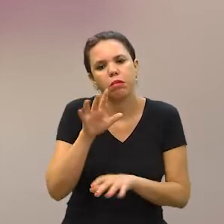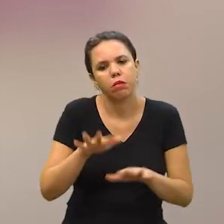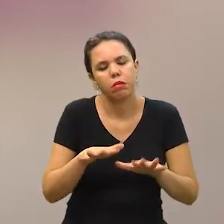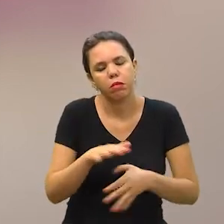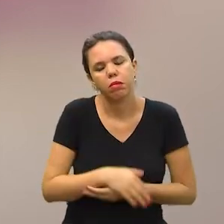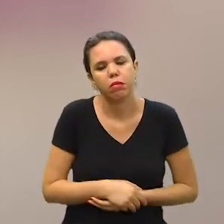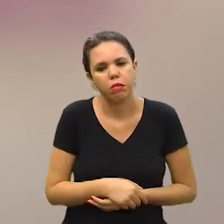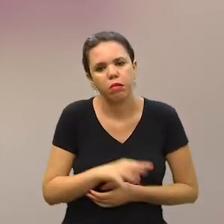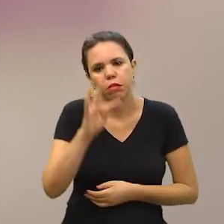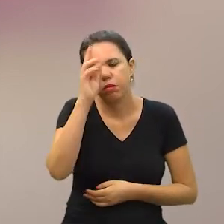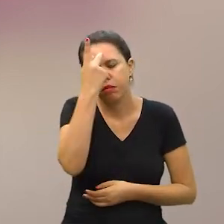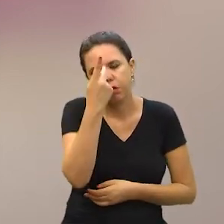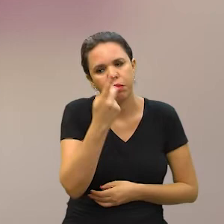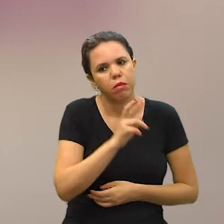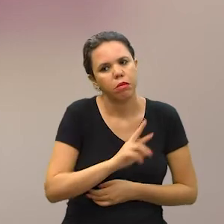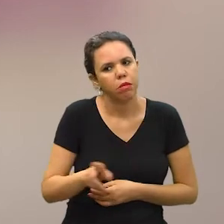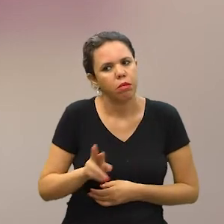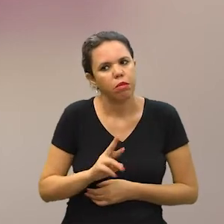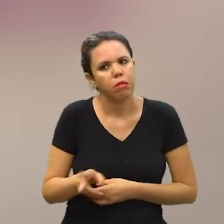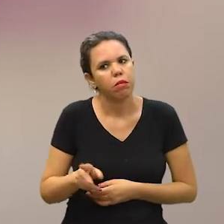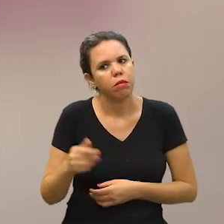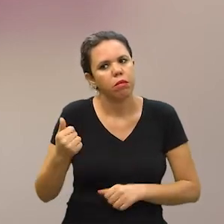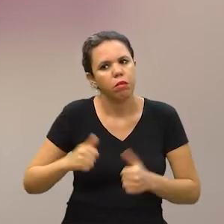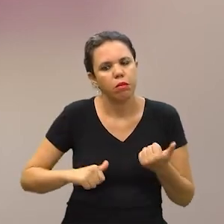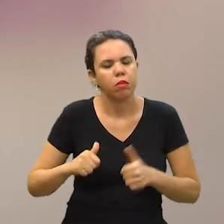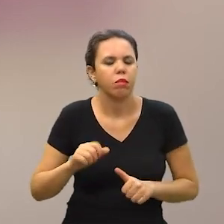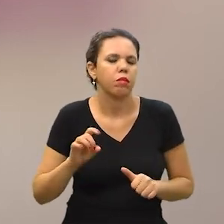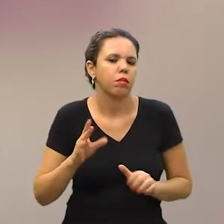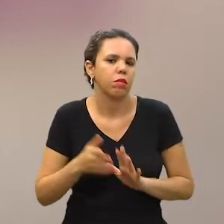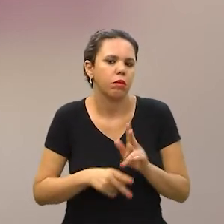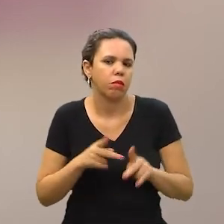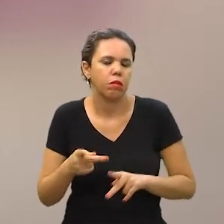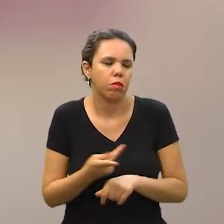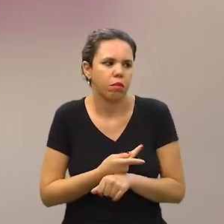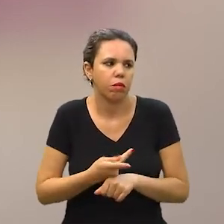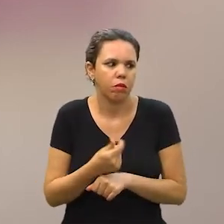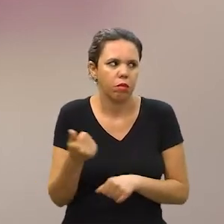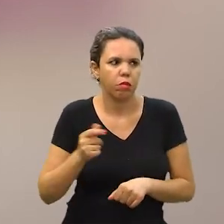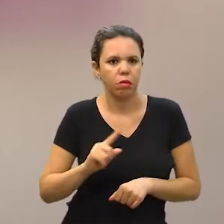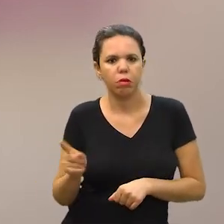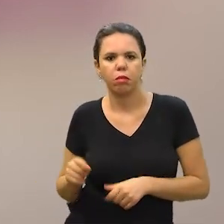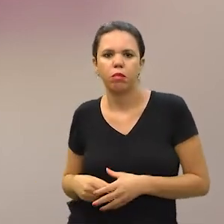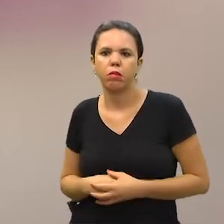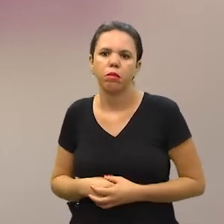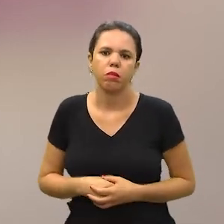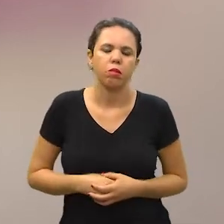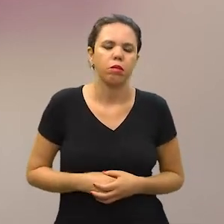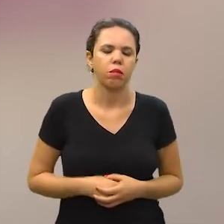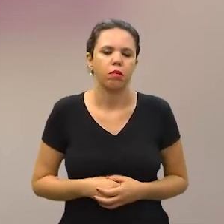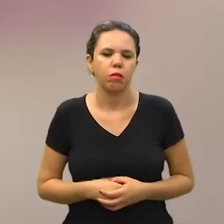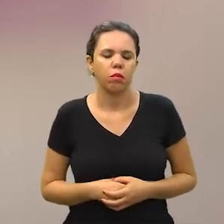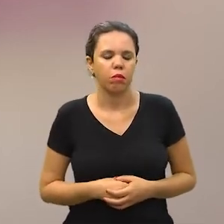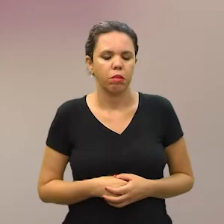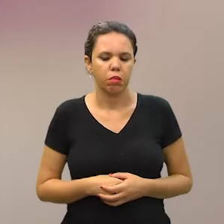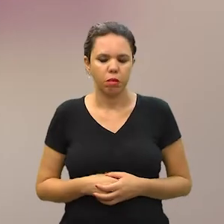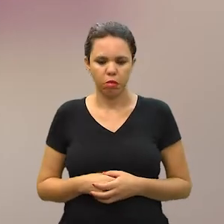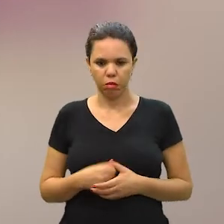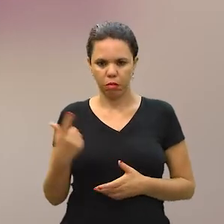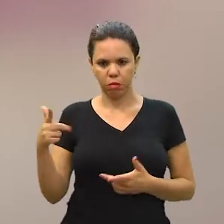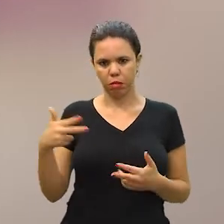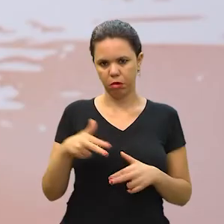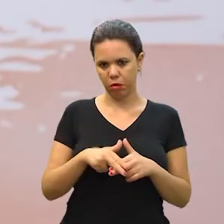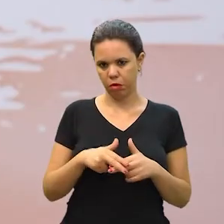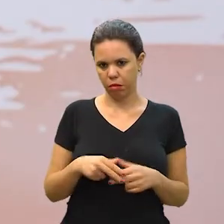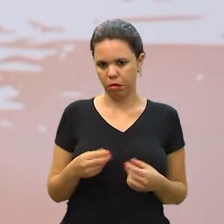Geralmente, o TDAH ele não é um diagnóstico que o adulto busca em primeiro lugar. Geralmente vai por